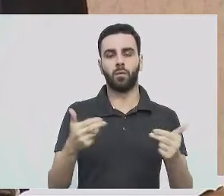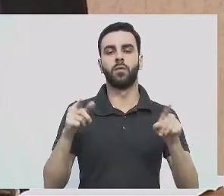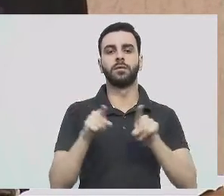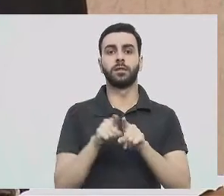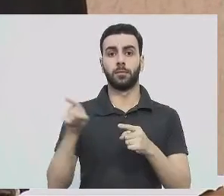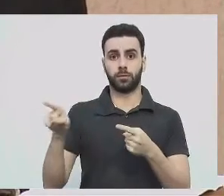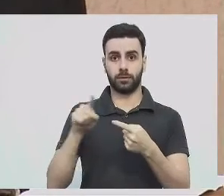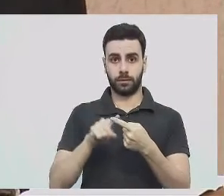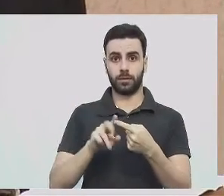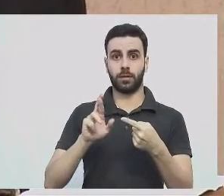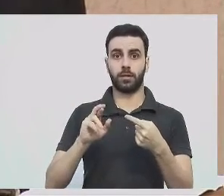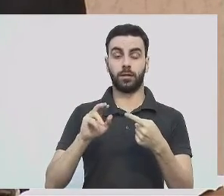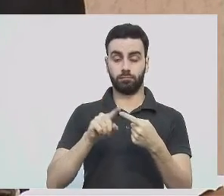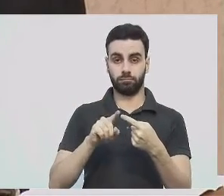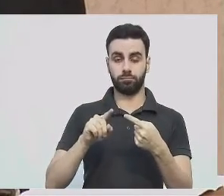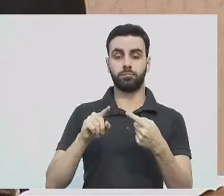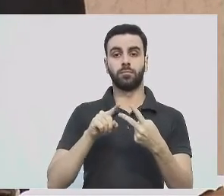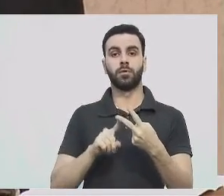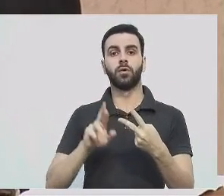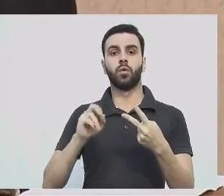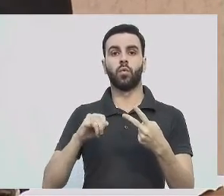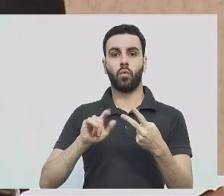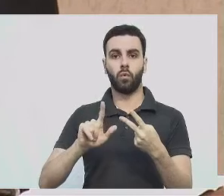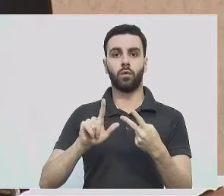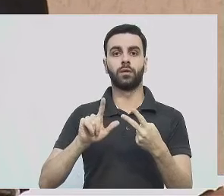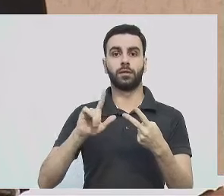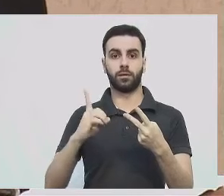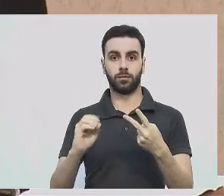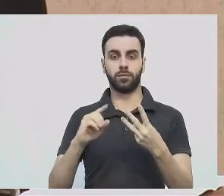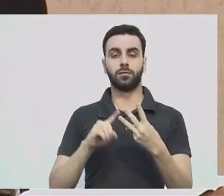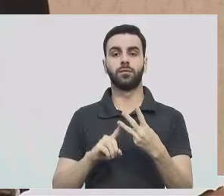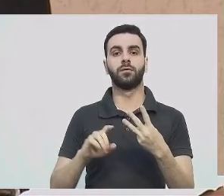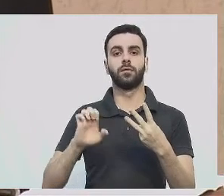DJ Rony, pelo vereador Edenilson.